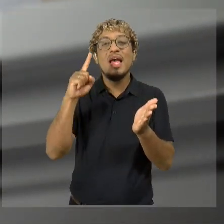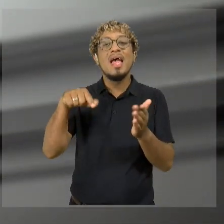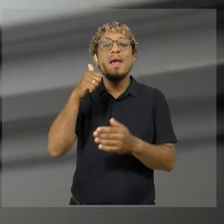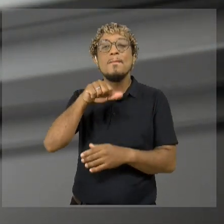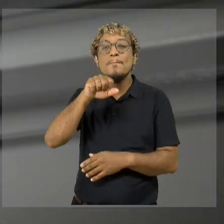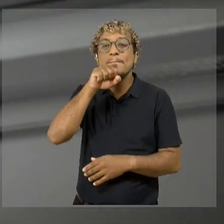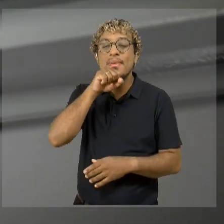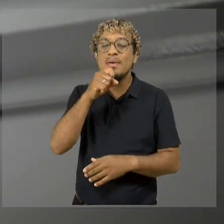de quê